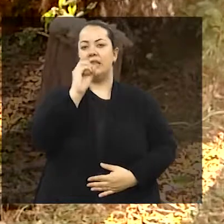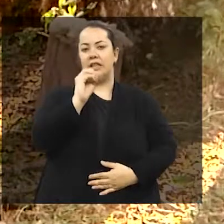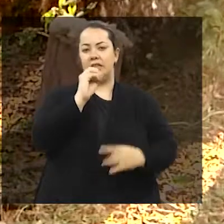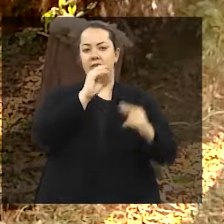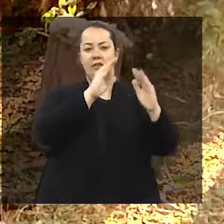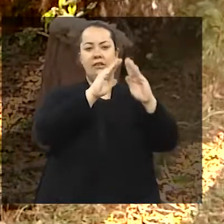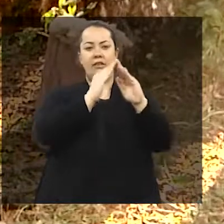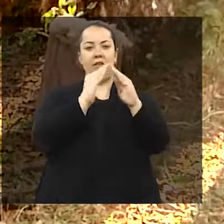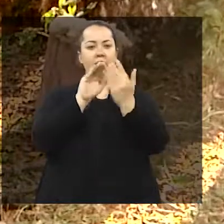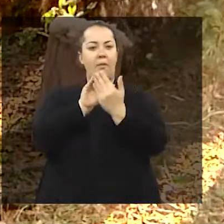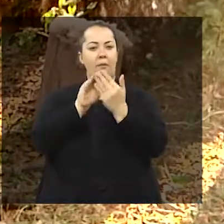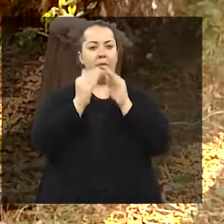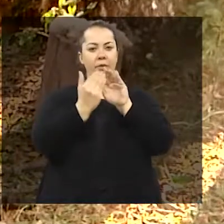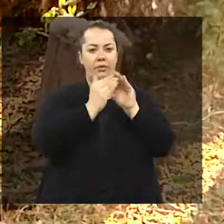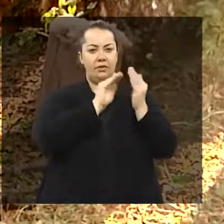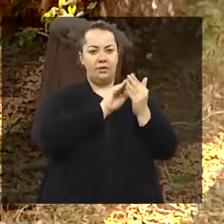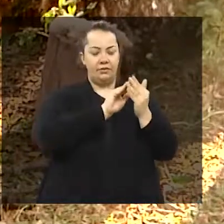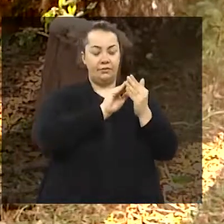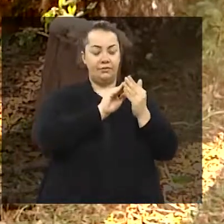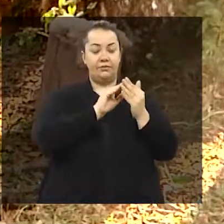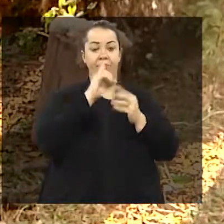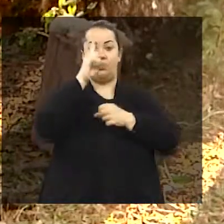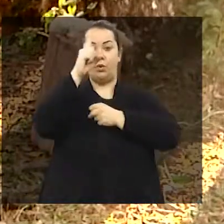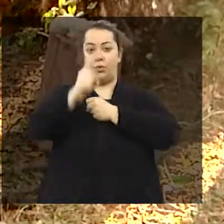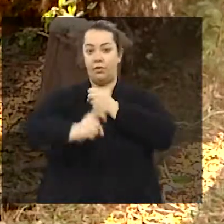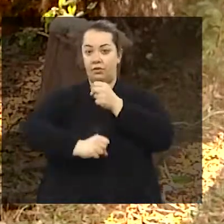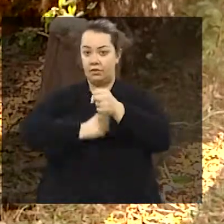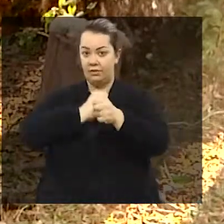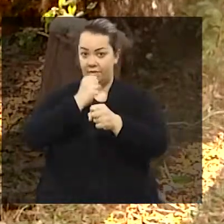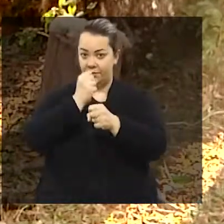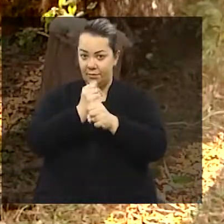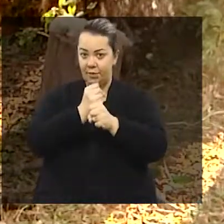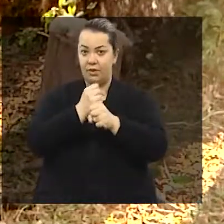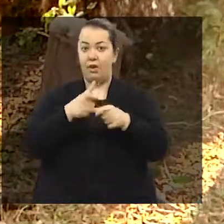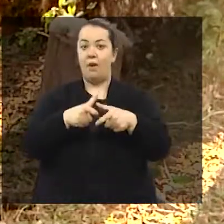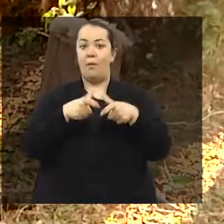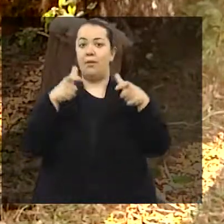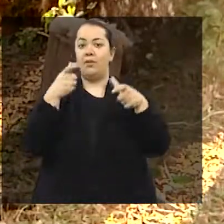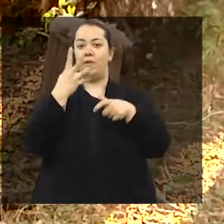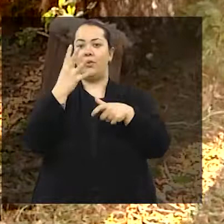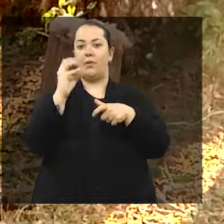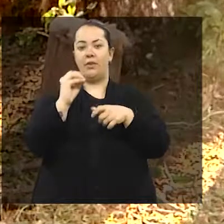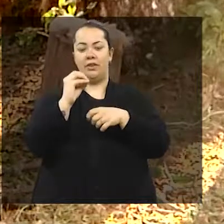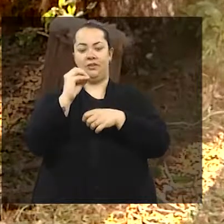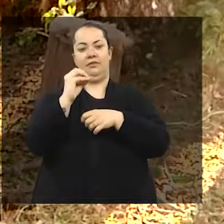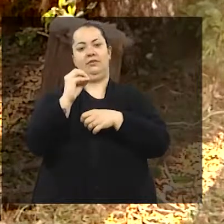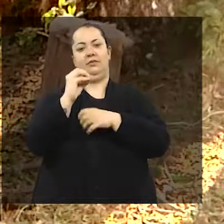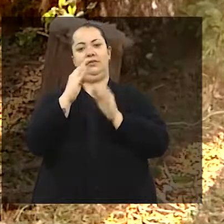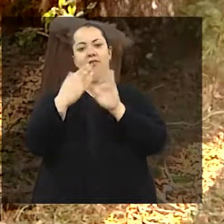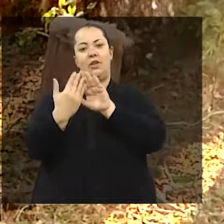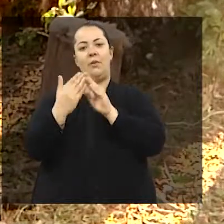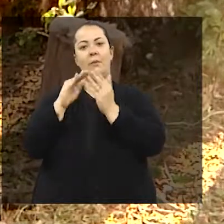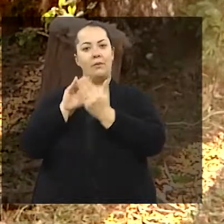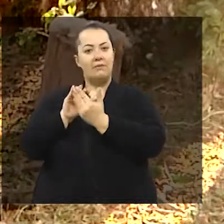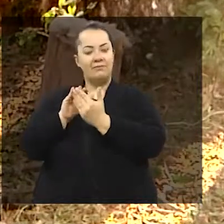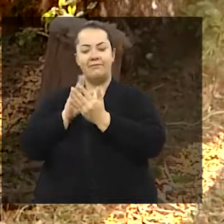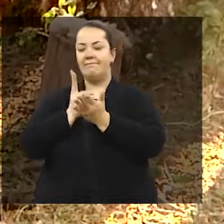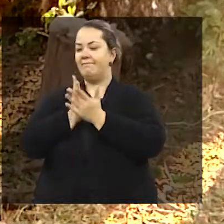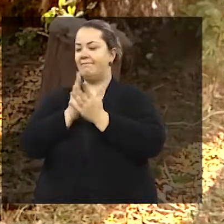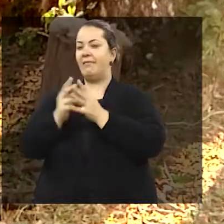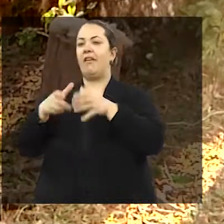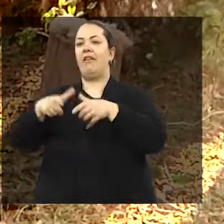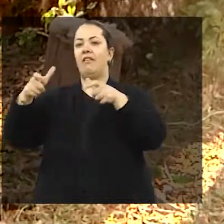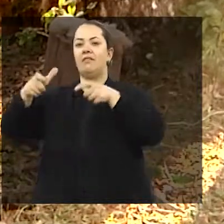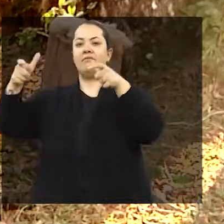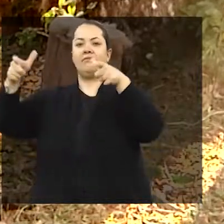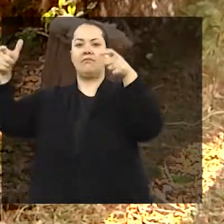o palco ali a gente integrou muito bem com o seminário horário das missas tudo funcionou maravilha sabe por uns cinco